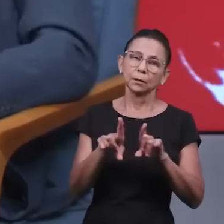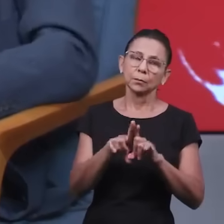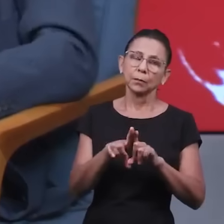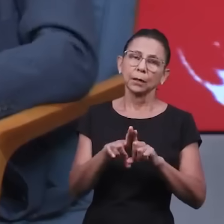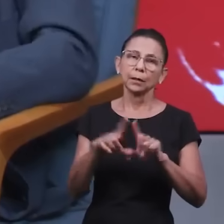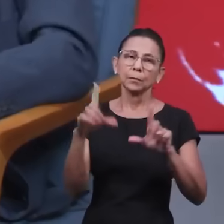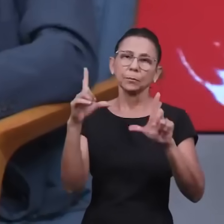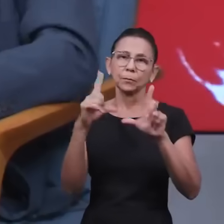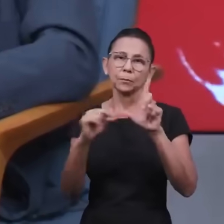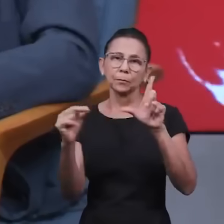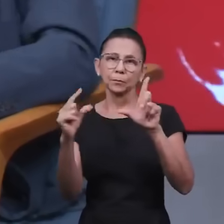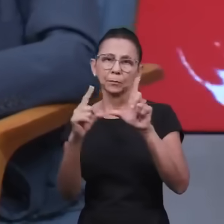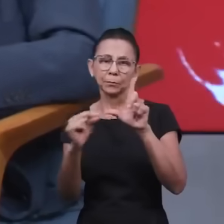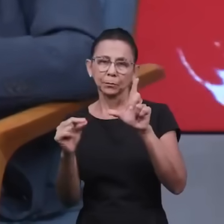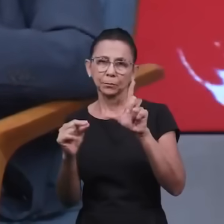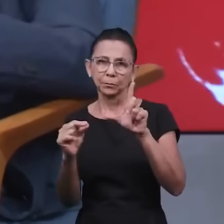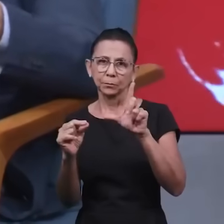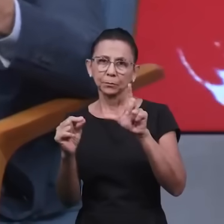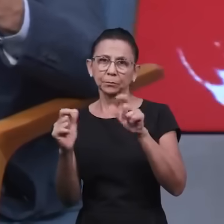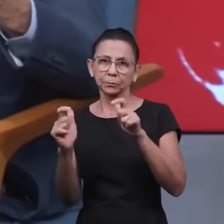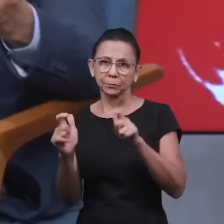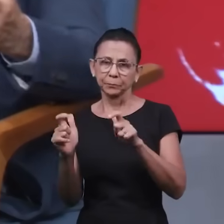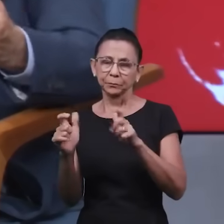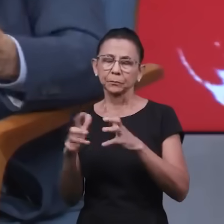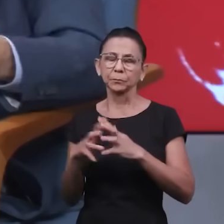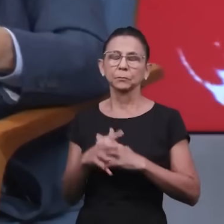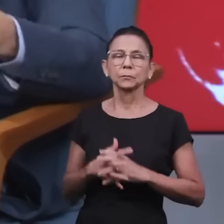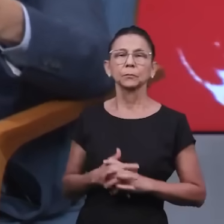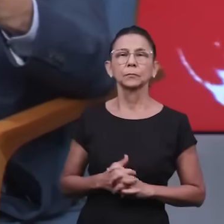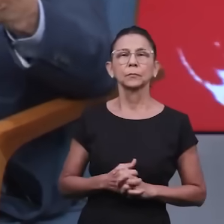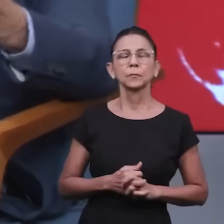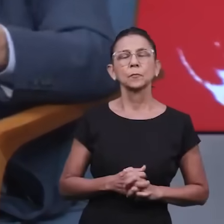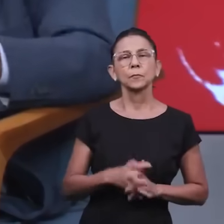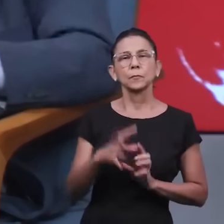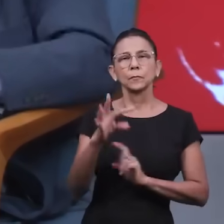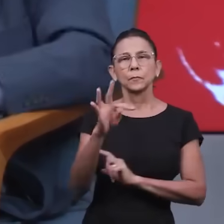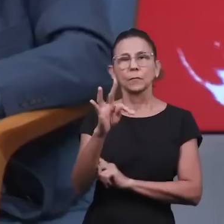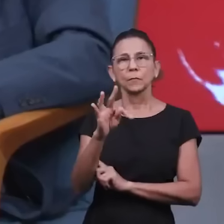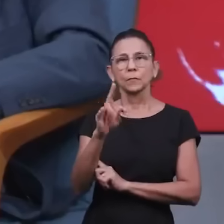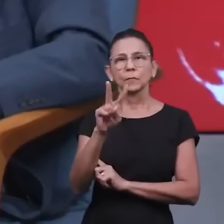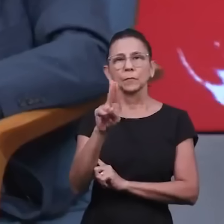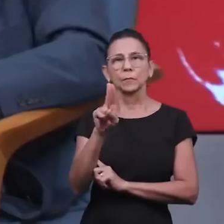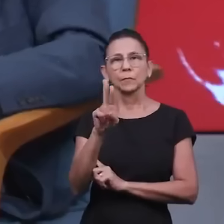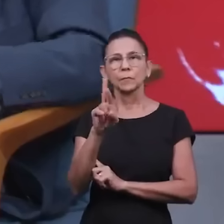na igreja de Antioquia, ele começa a ter todo esse